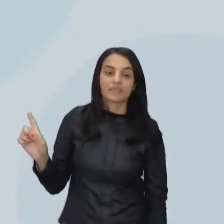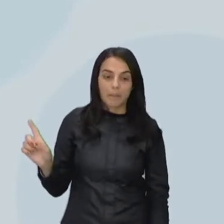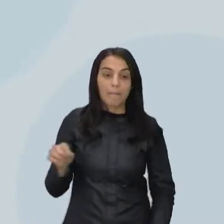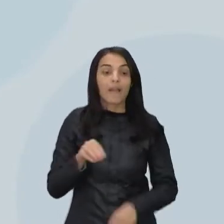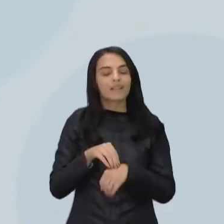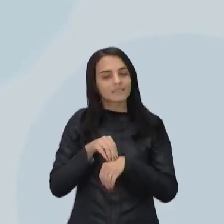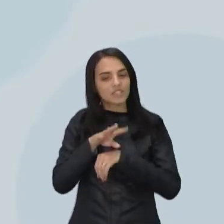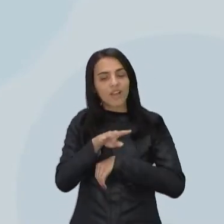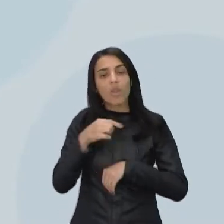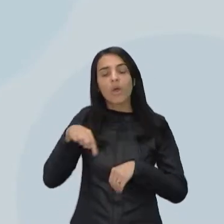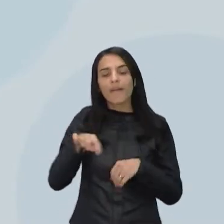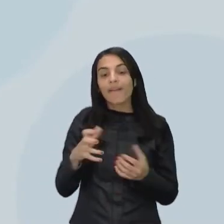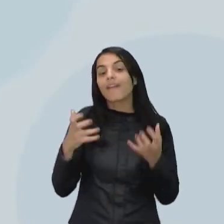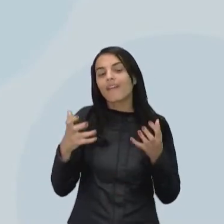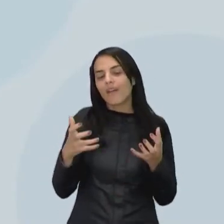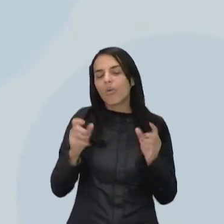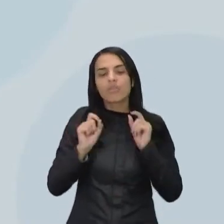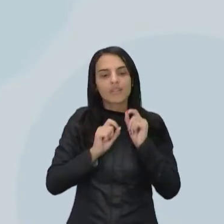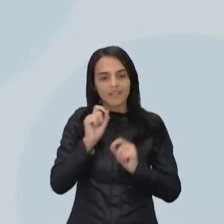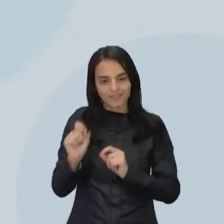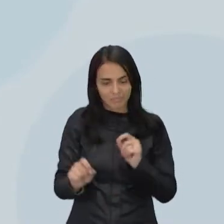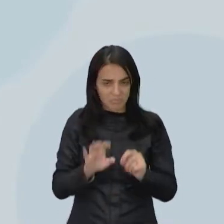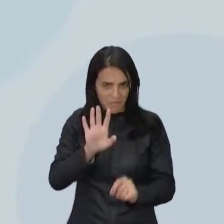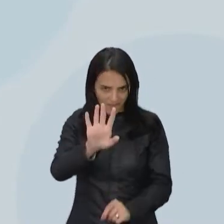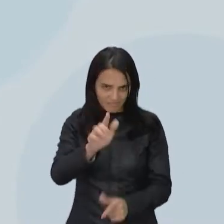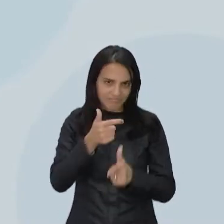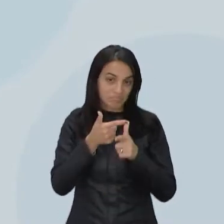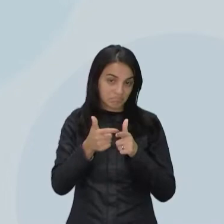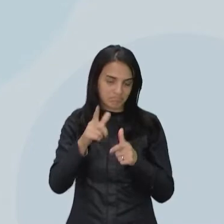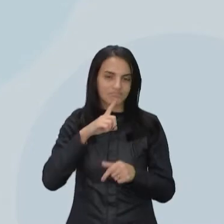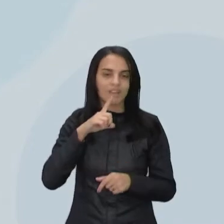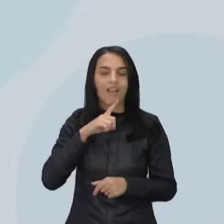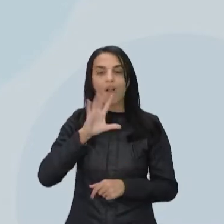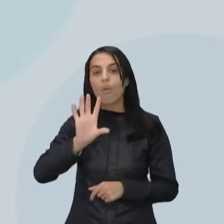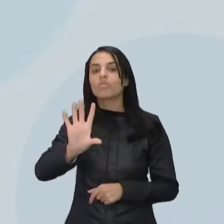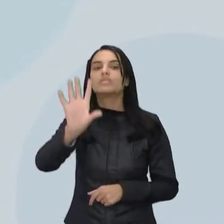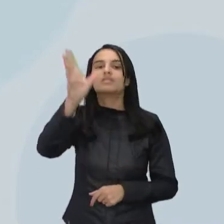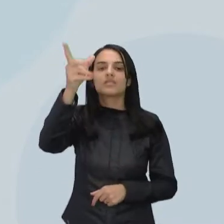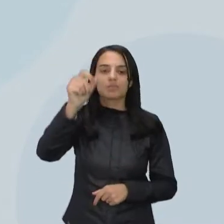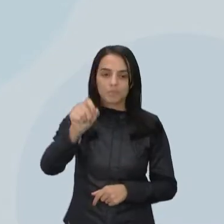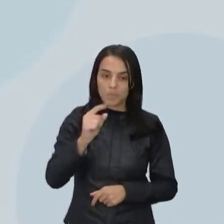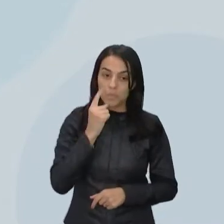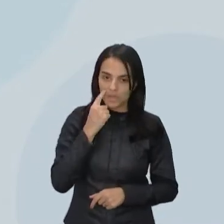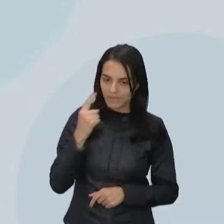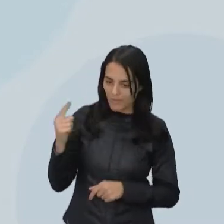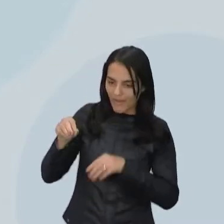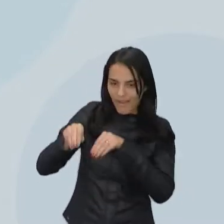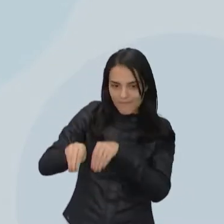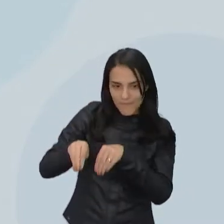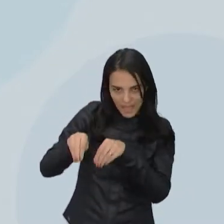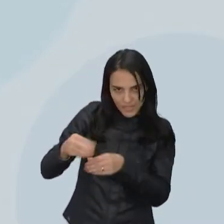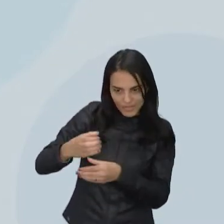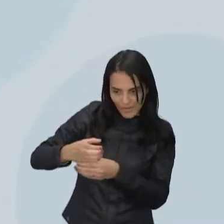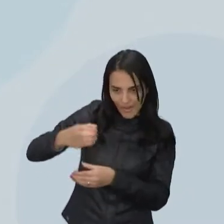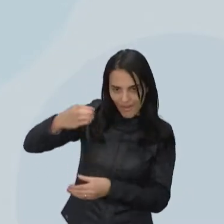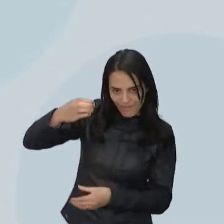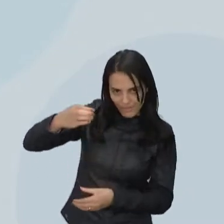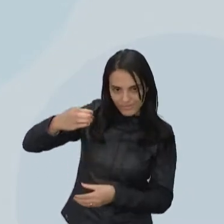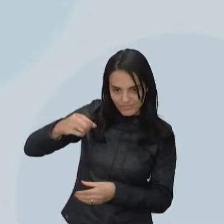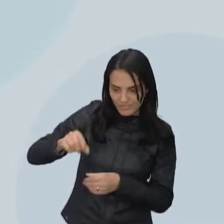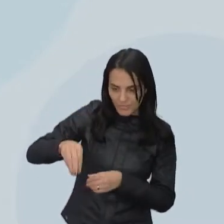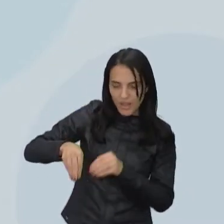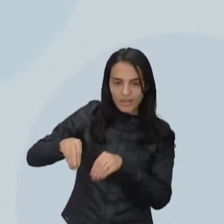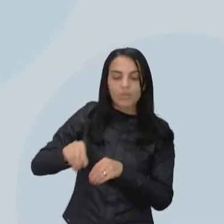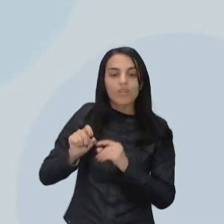o que a gente quer fazer, mas aí surgiu um problema. Uma garrafa dessa PET que está aparecendo aí para você, na